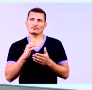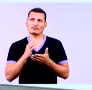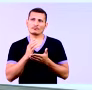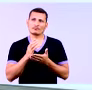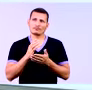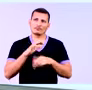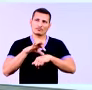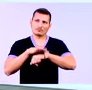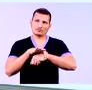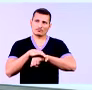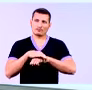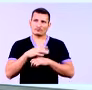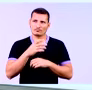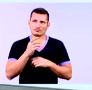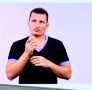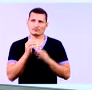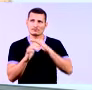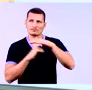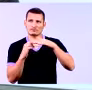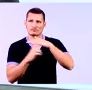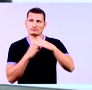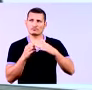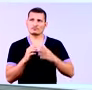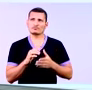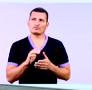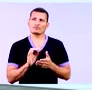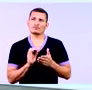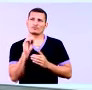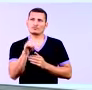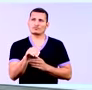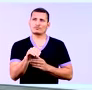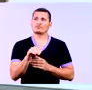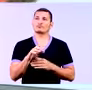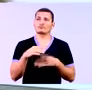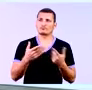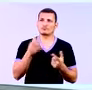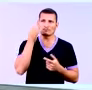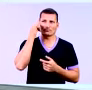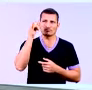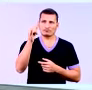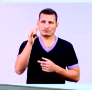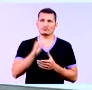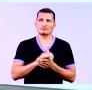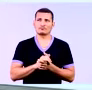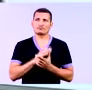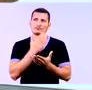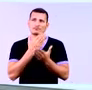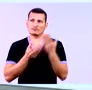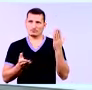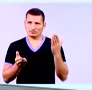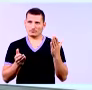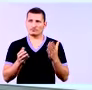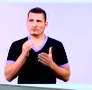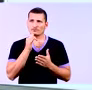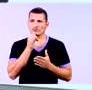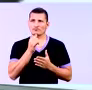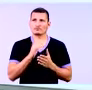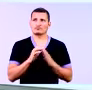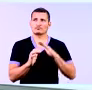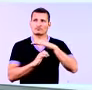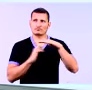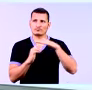empresas implementam. Então, para evitar um prejuízo com relação ao fornecimento de energia de uma concessionária,